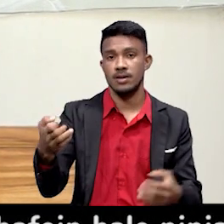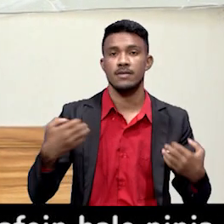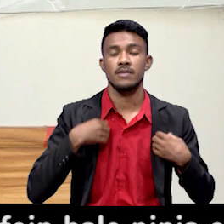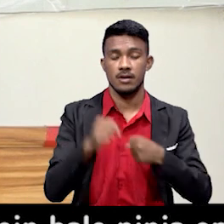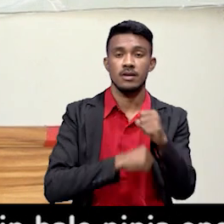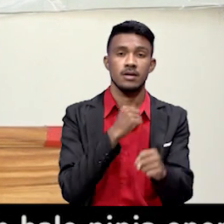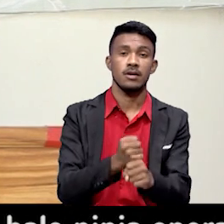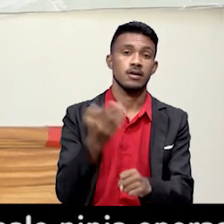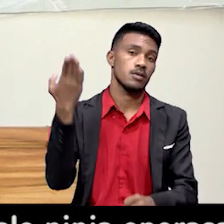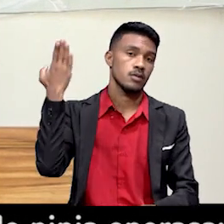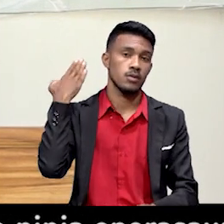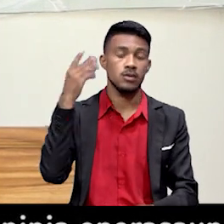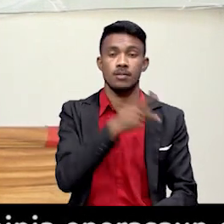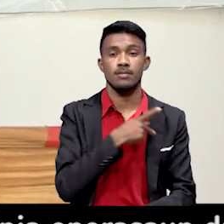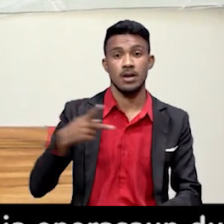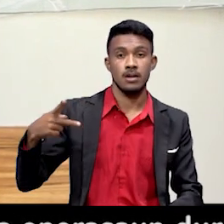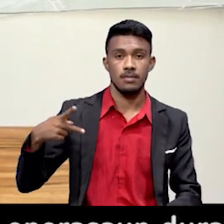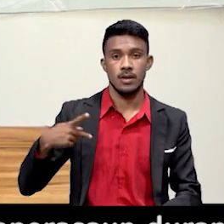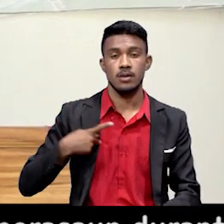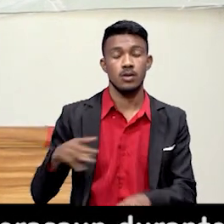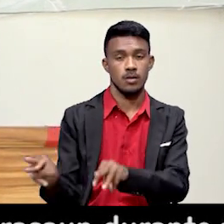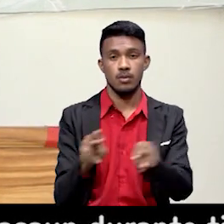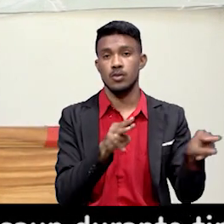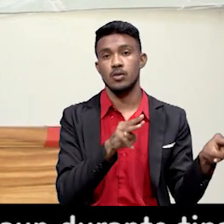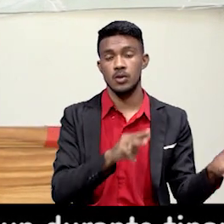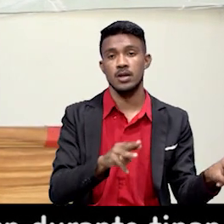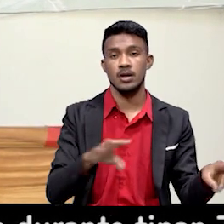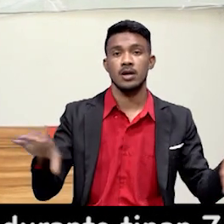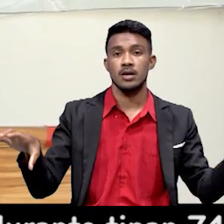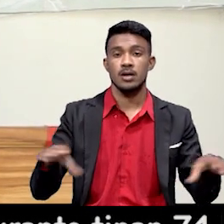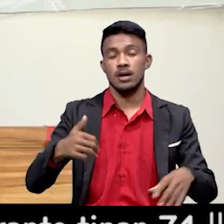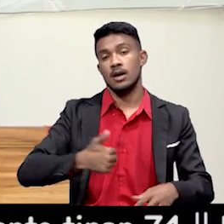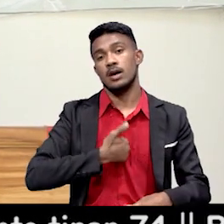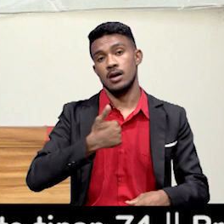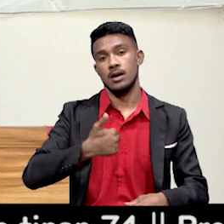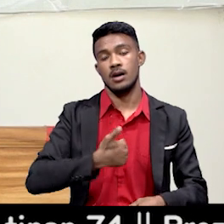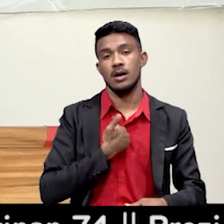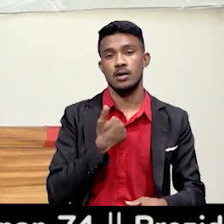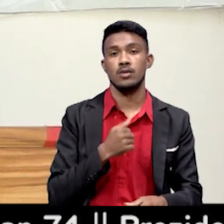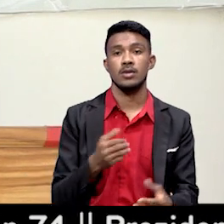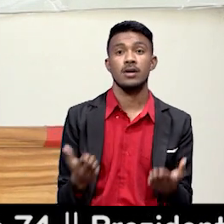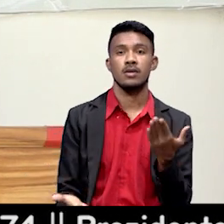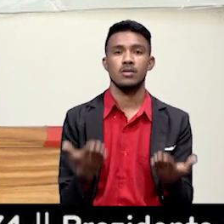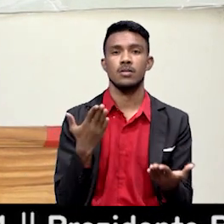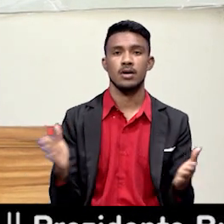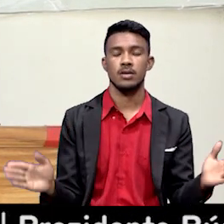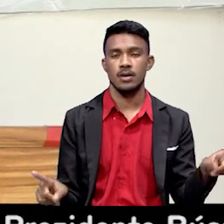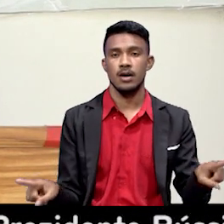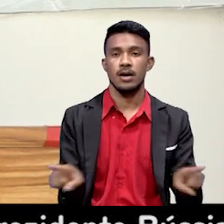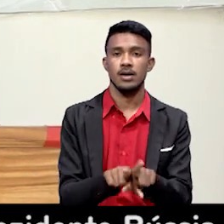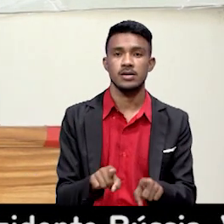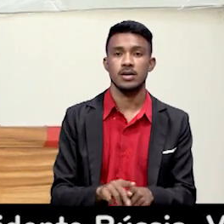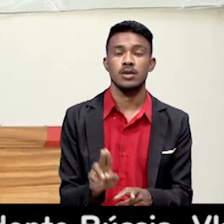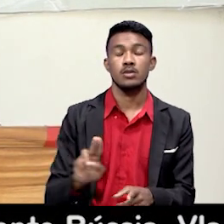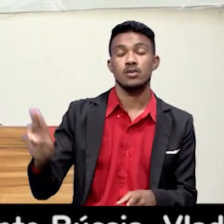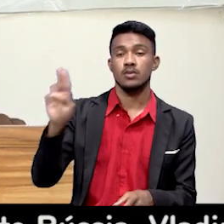koto parlamento muda tia raciocino be norma normativo ne in vez de uso